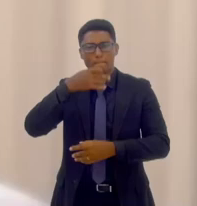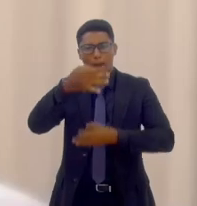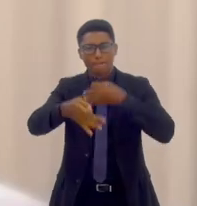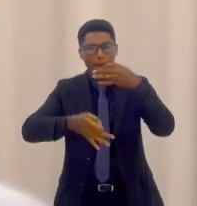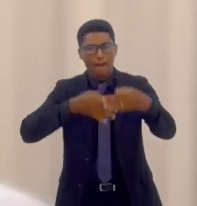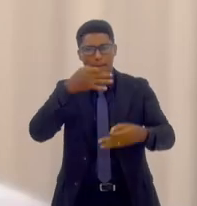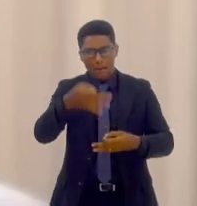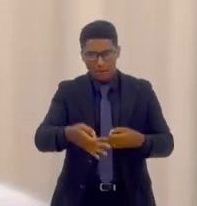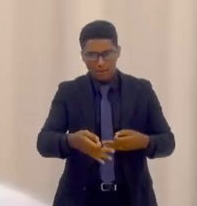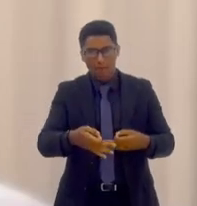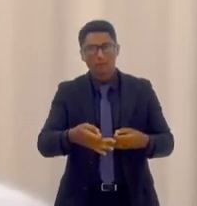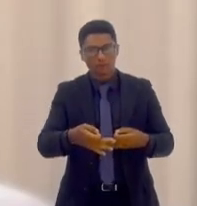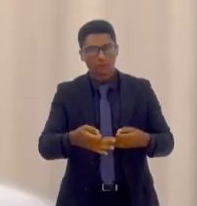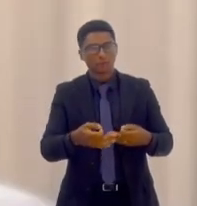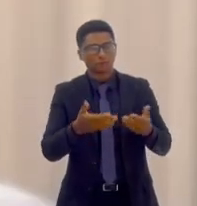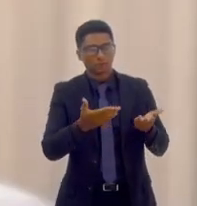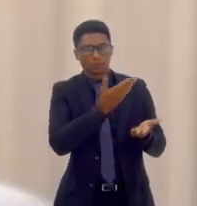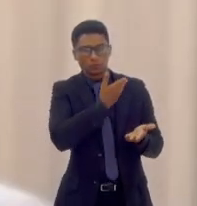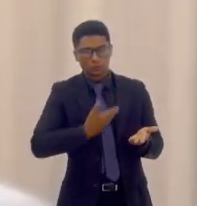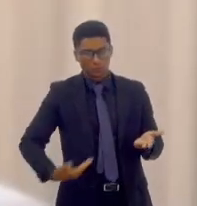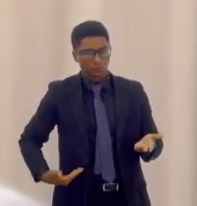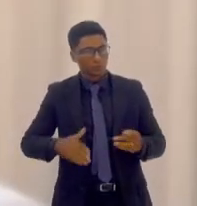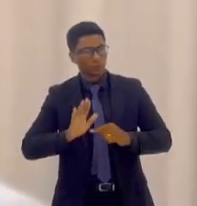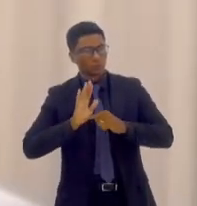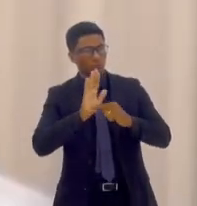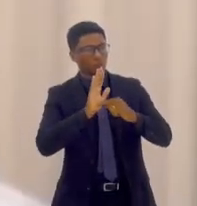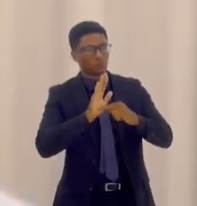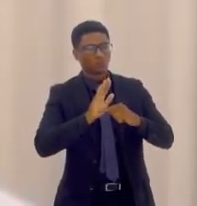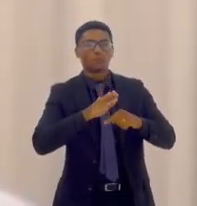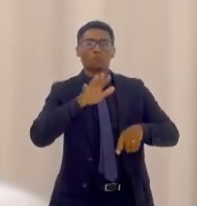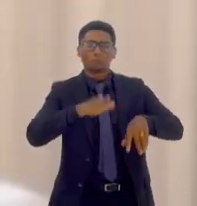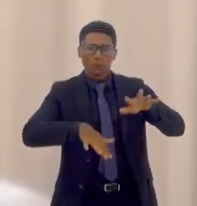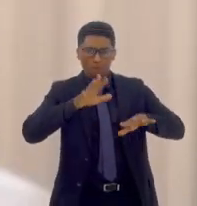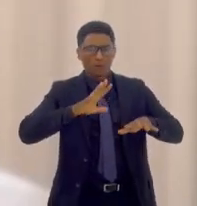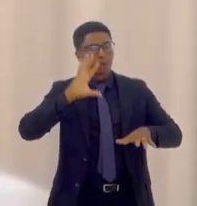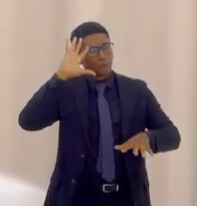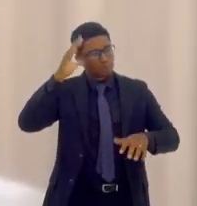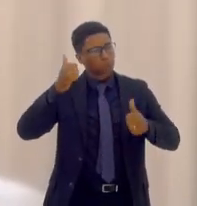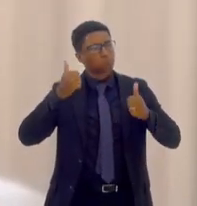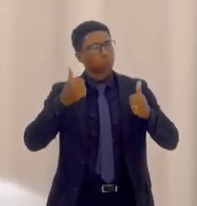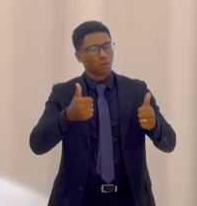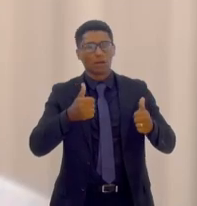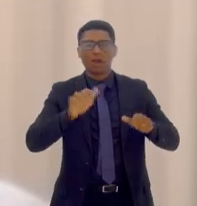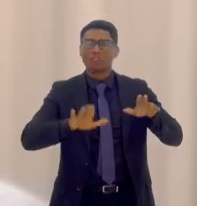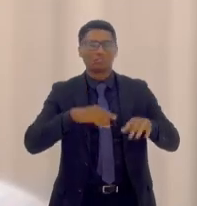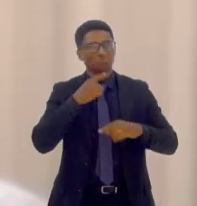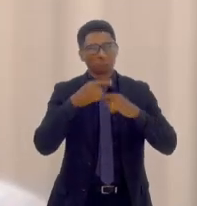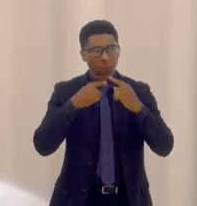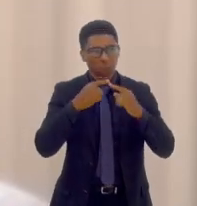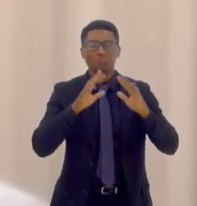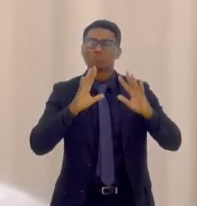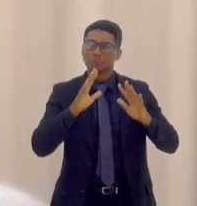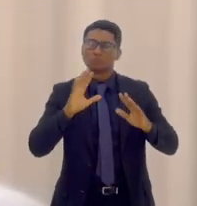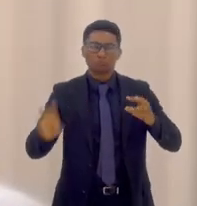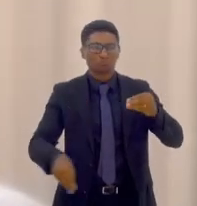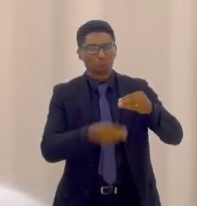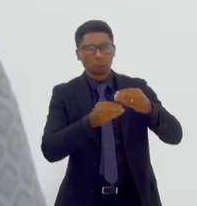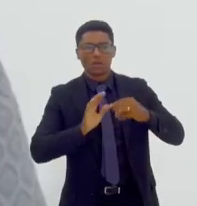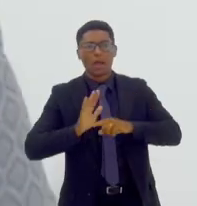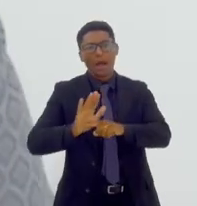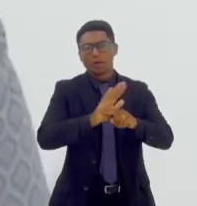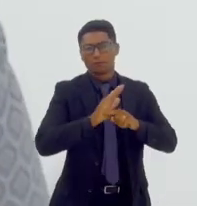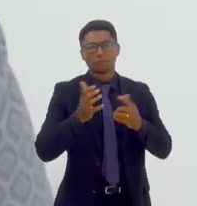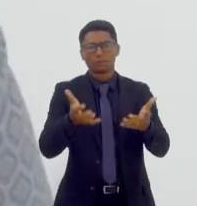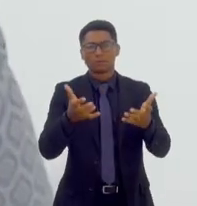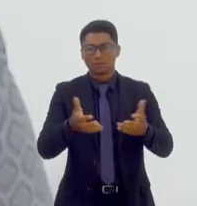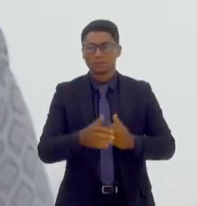posições perante o poder público, algumas vezes com sucesso, outras vezes sem sucesso, mas sempre de forma construtiva. E nesse